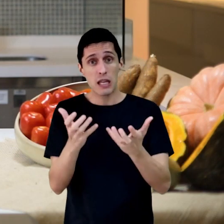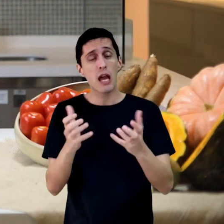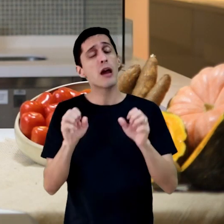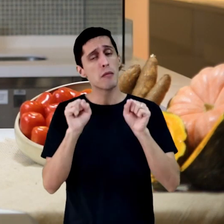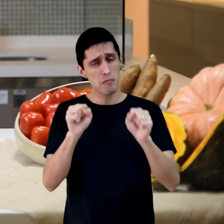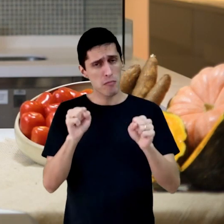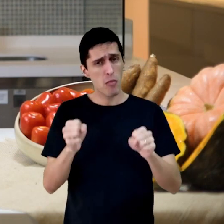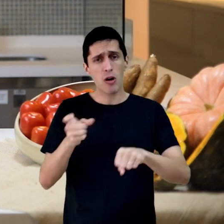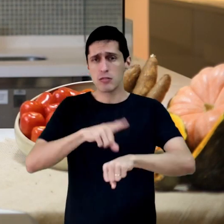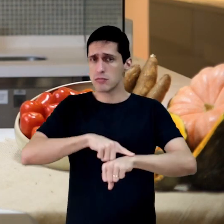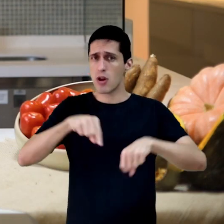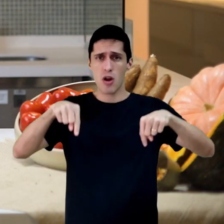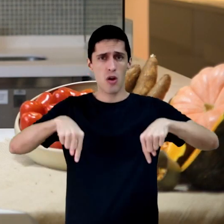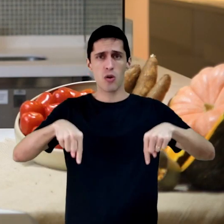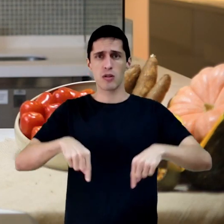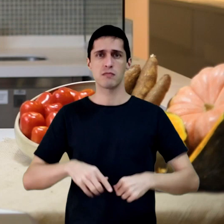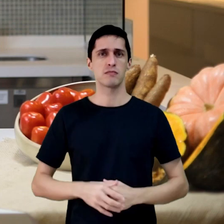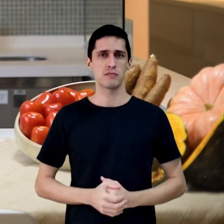agora.